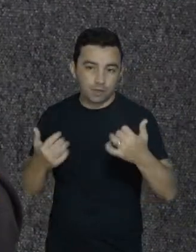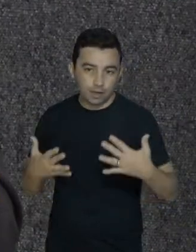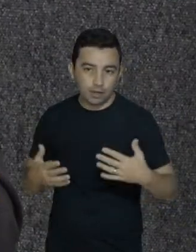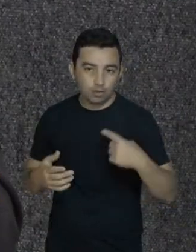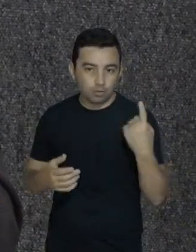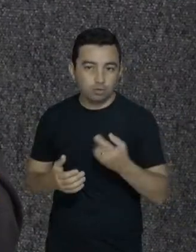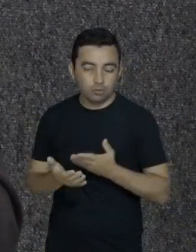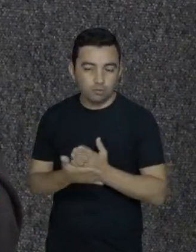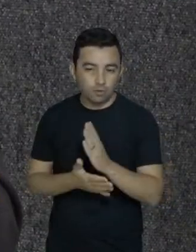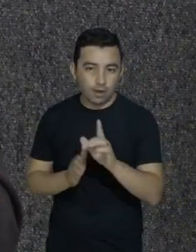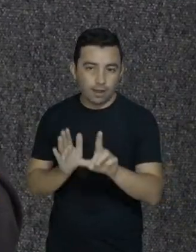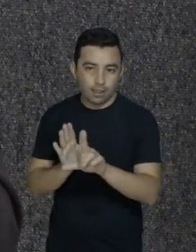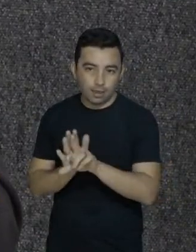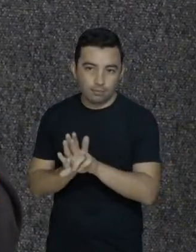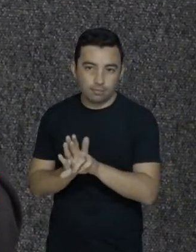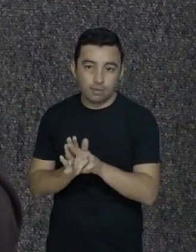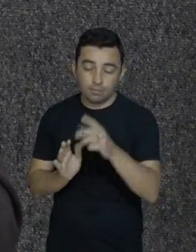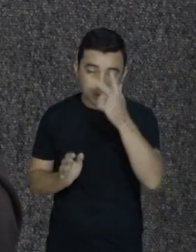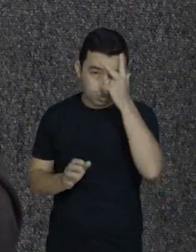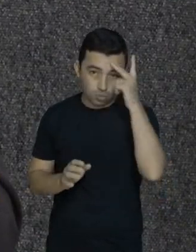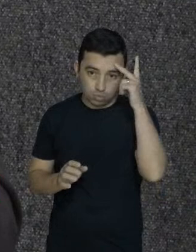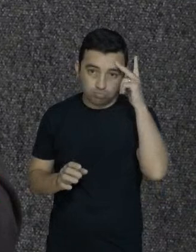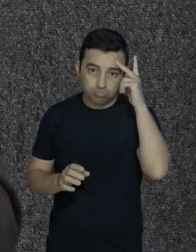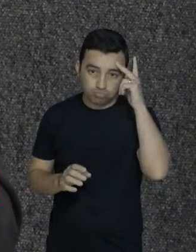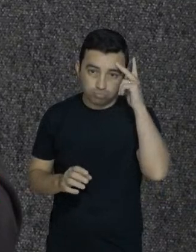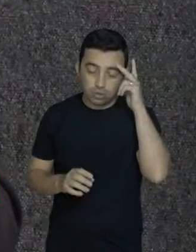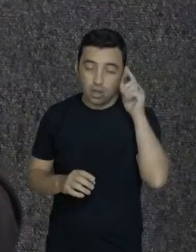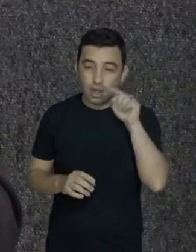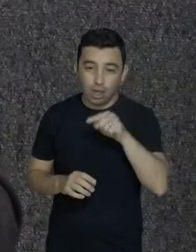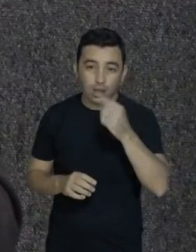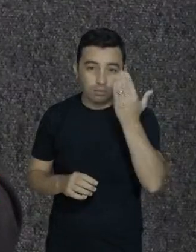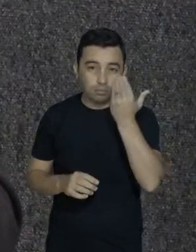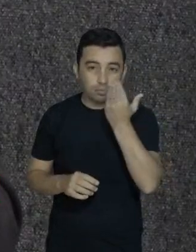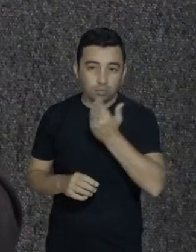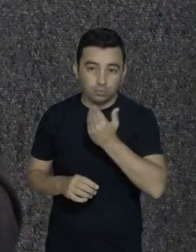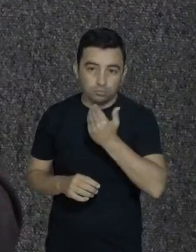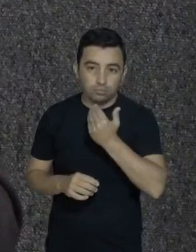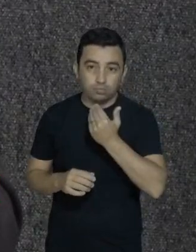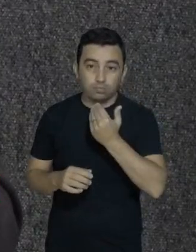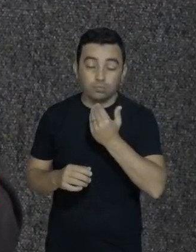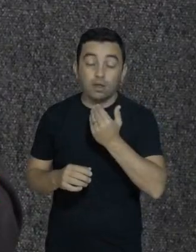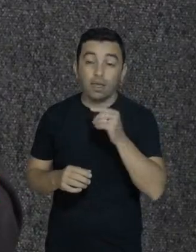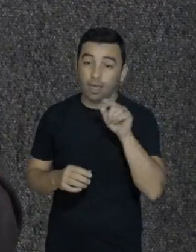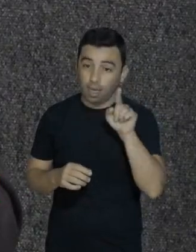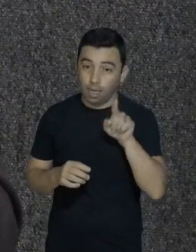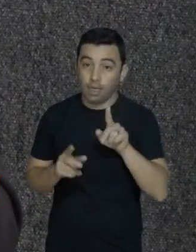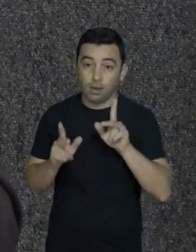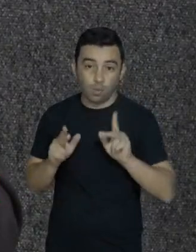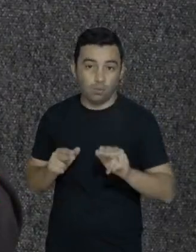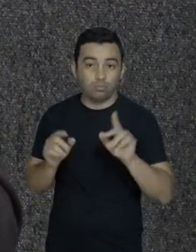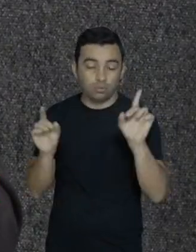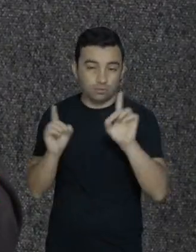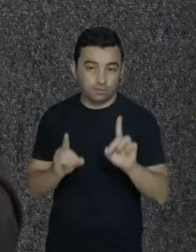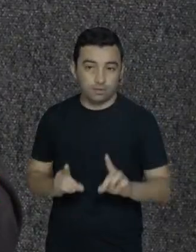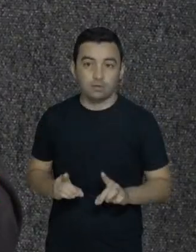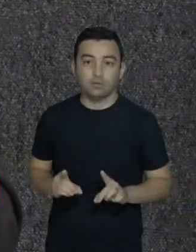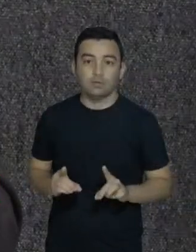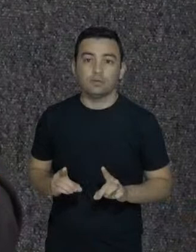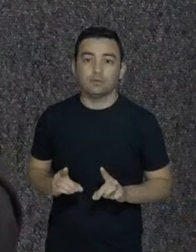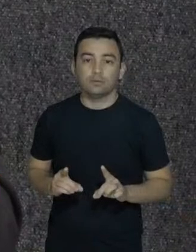aprovando a condição da pessoa com fissura lábio palatina como portadora e deficiência